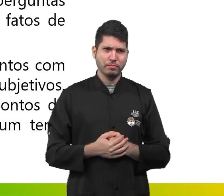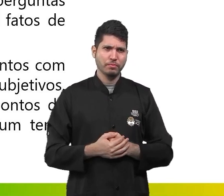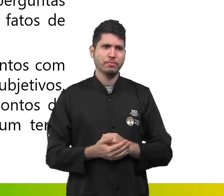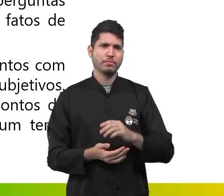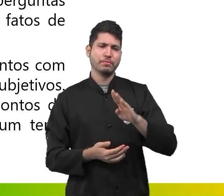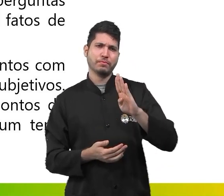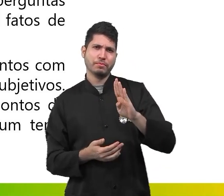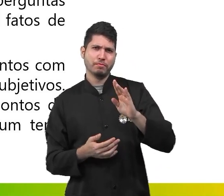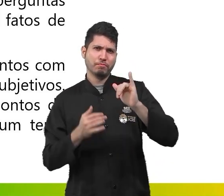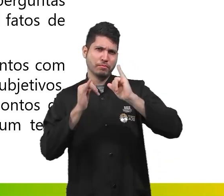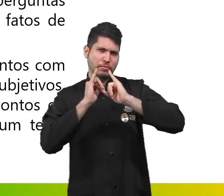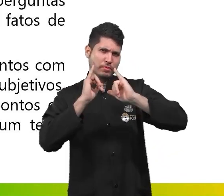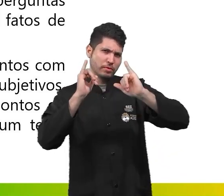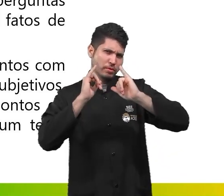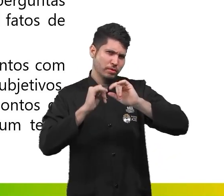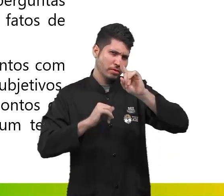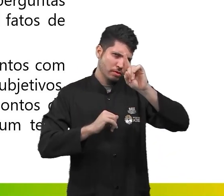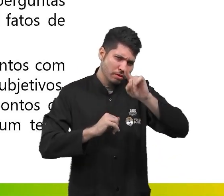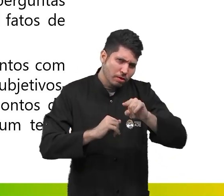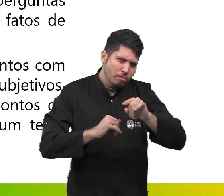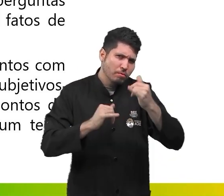conversa informal, galera?